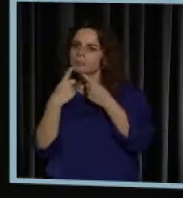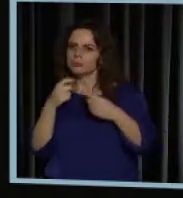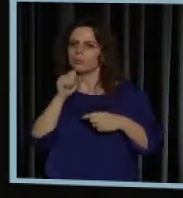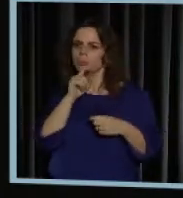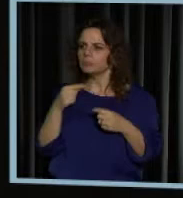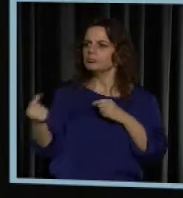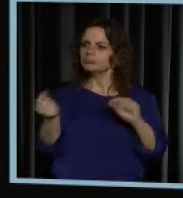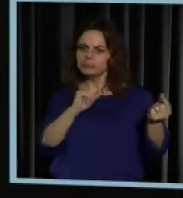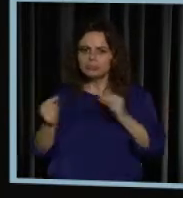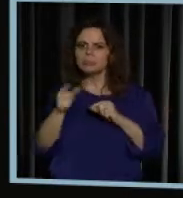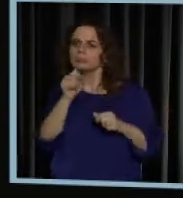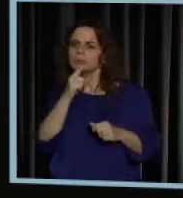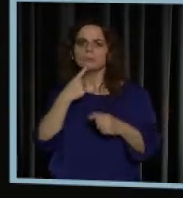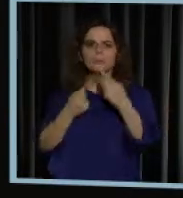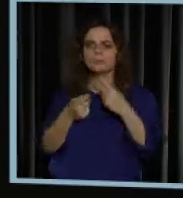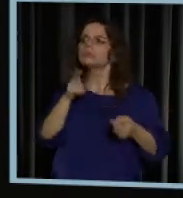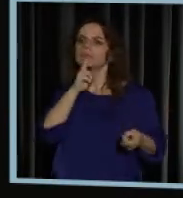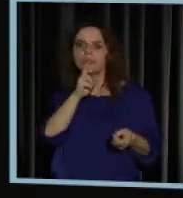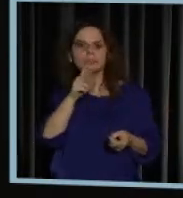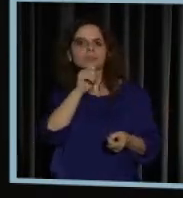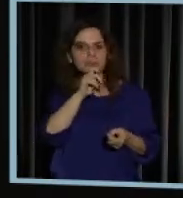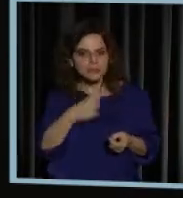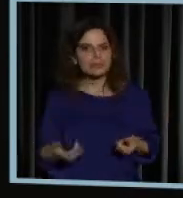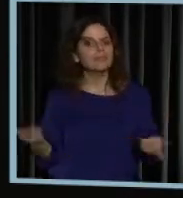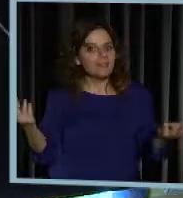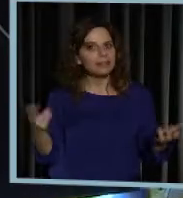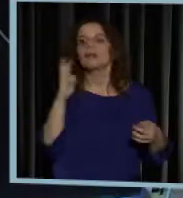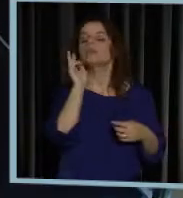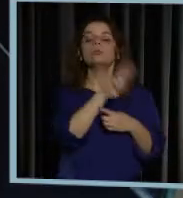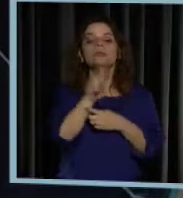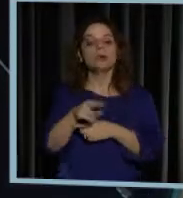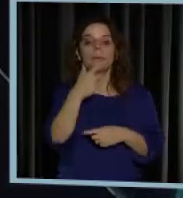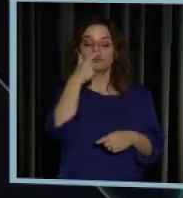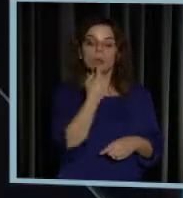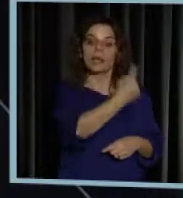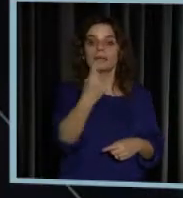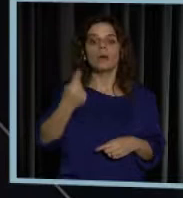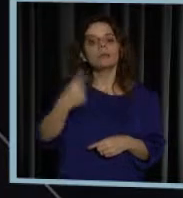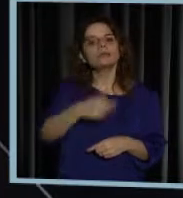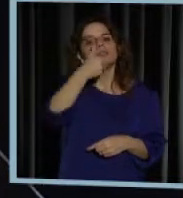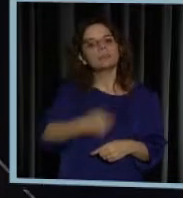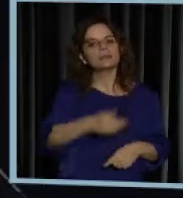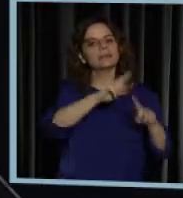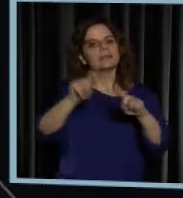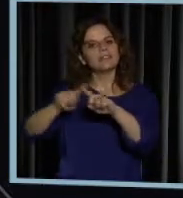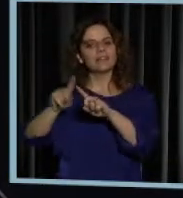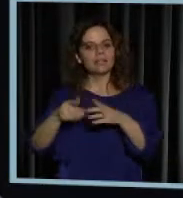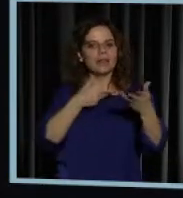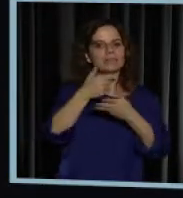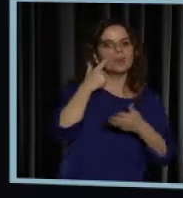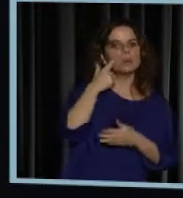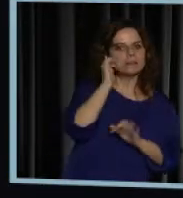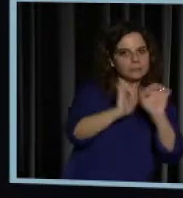si, podem responder a perguntas. No fundo, quisemos fazer um museu onde cada visitante pudesse ter uma experiência diferente da sua relação